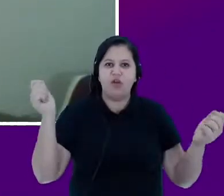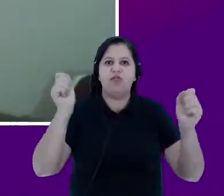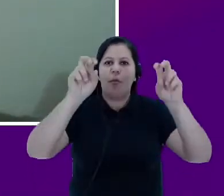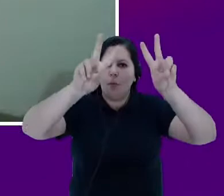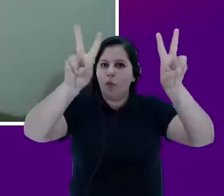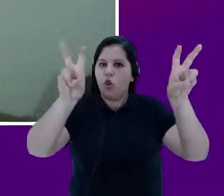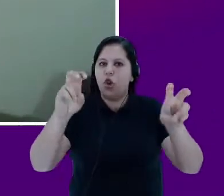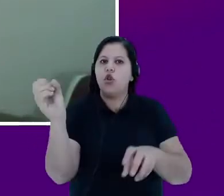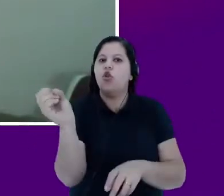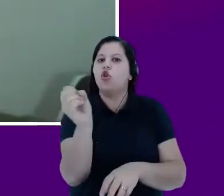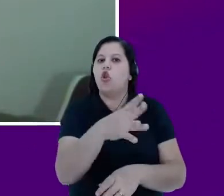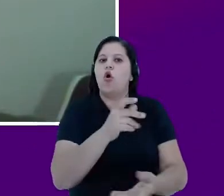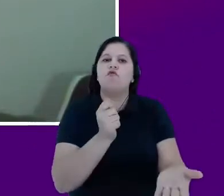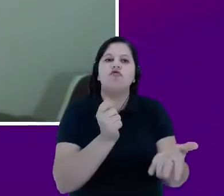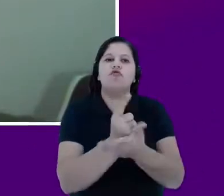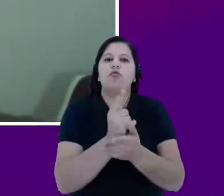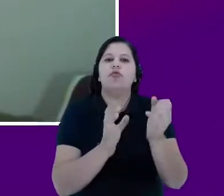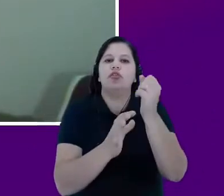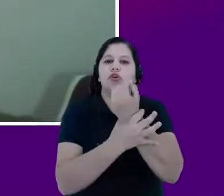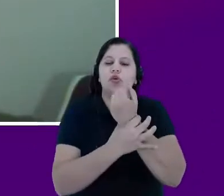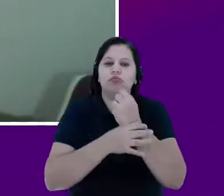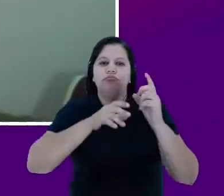Seguros, Percepções e Tendências.